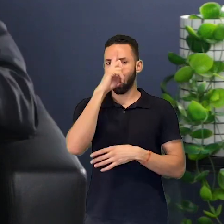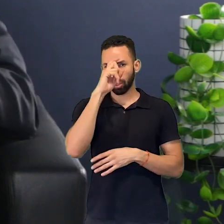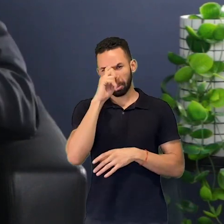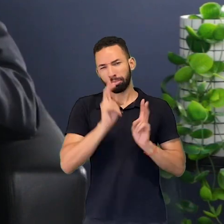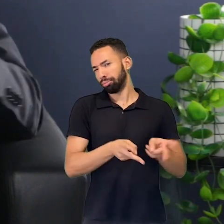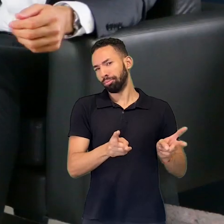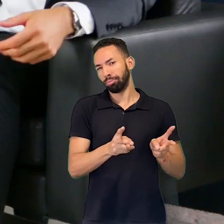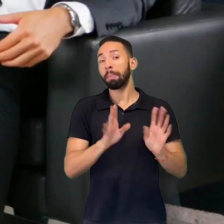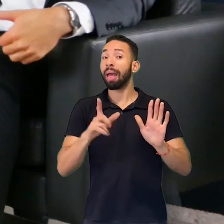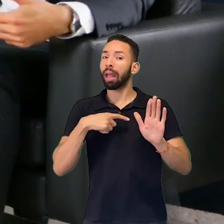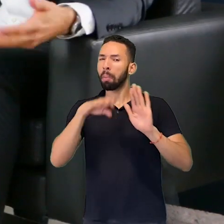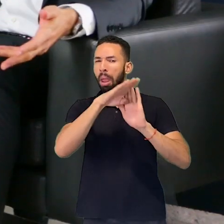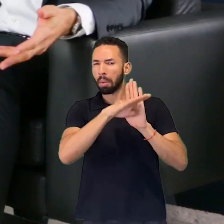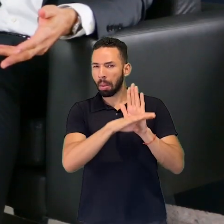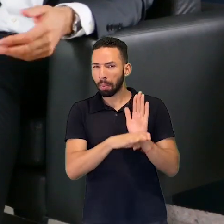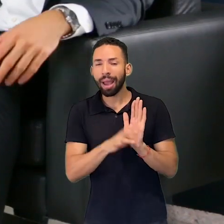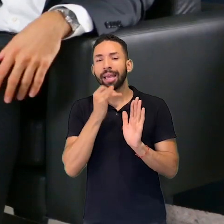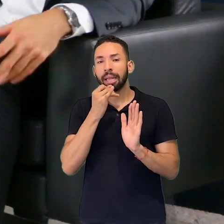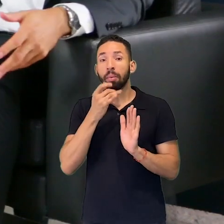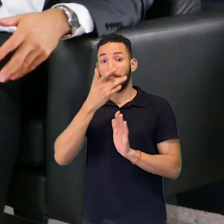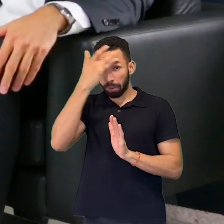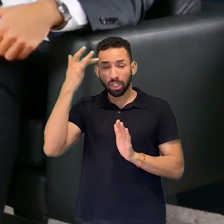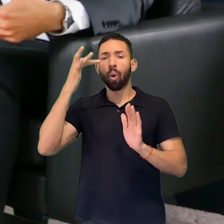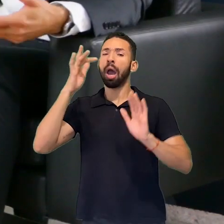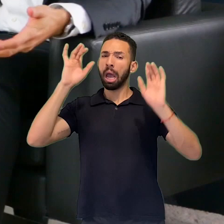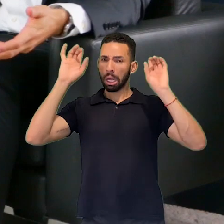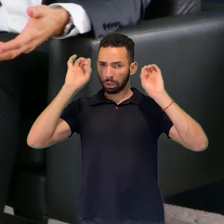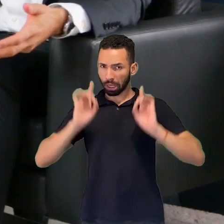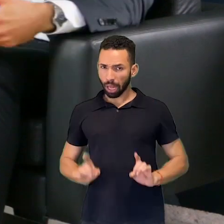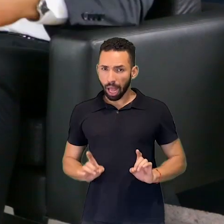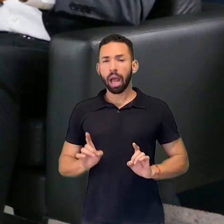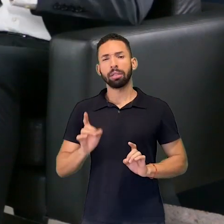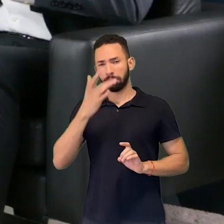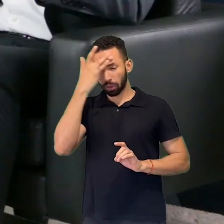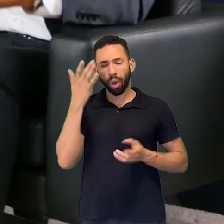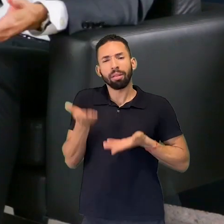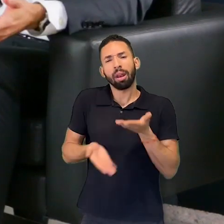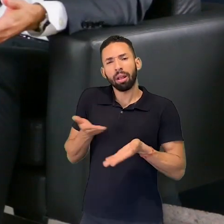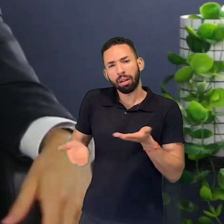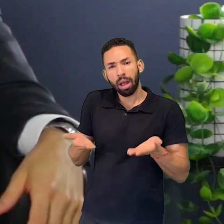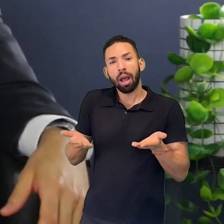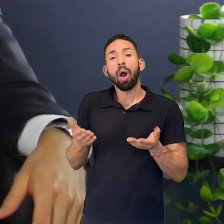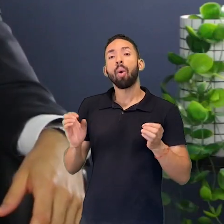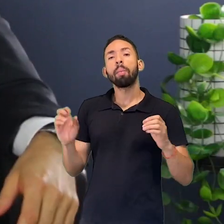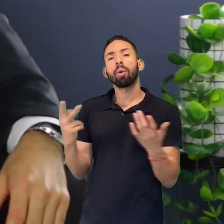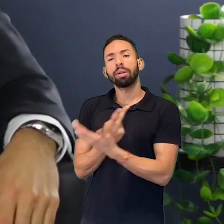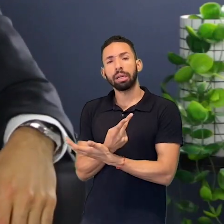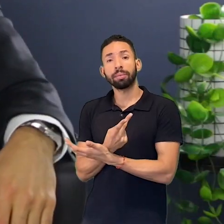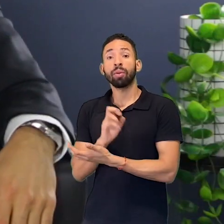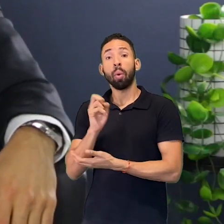ficar dentro do hospital. Isso por uma série de fatores, tanto um fator da própria dignidade da pessoa de ser tratada na sua casa, como